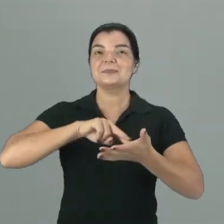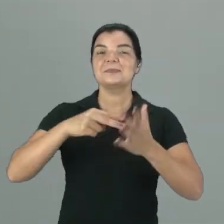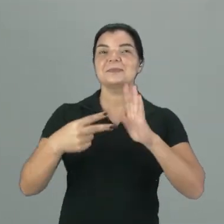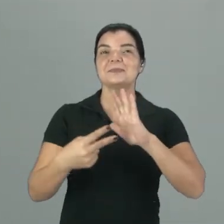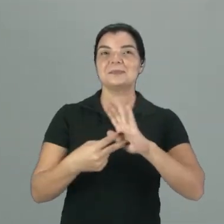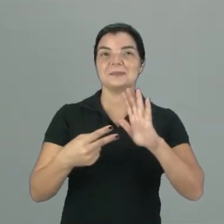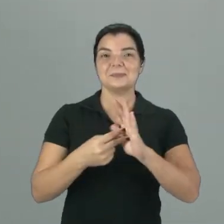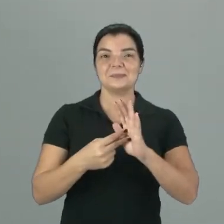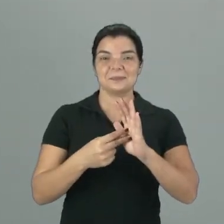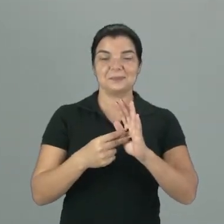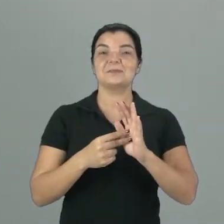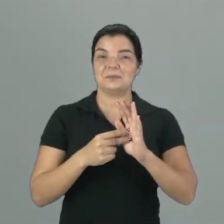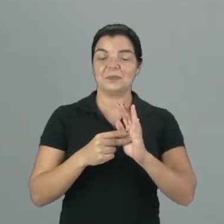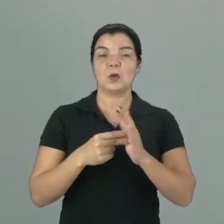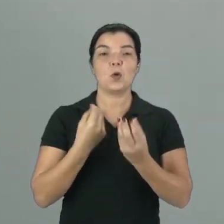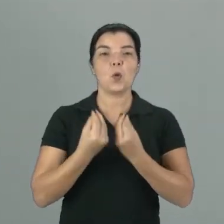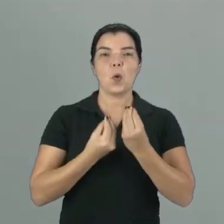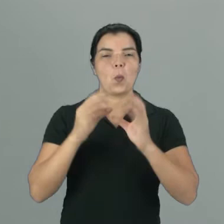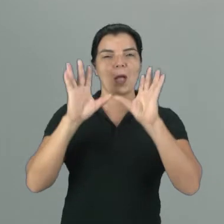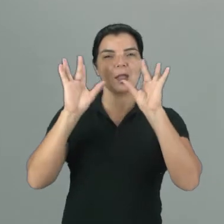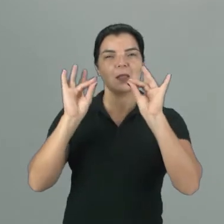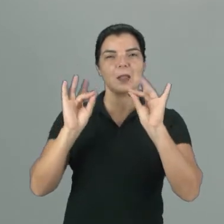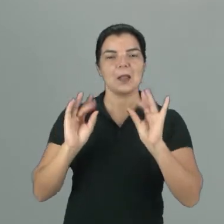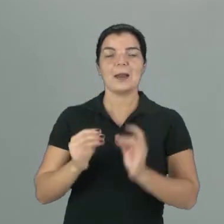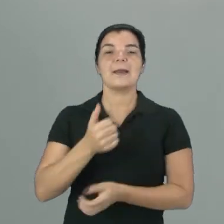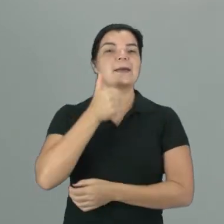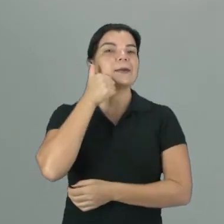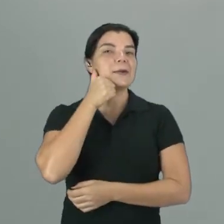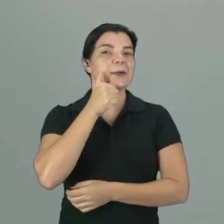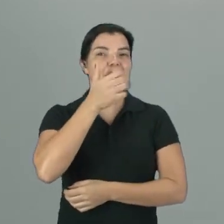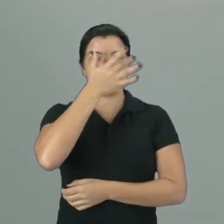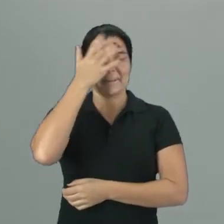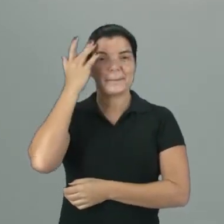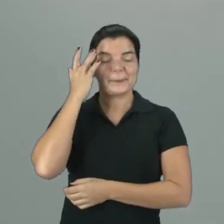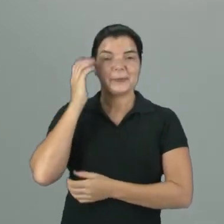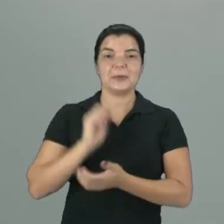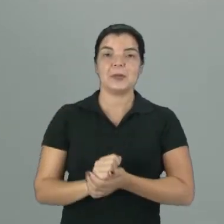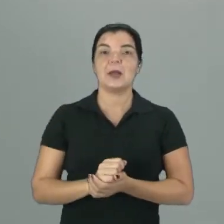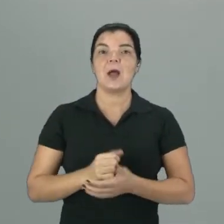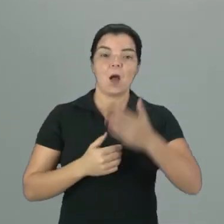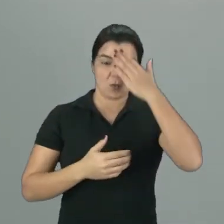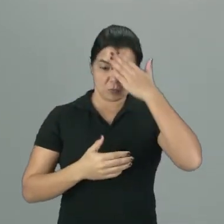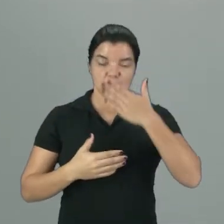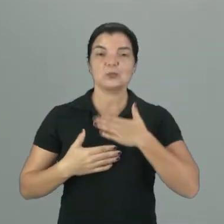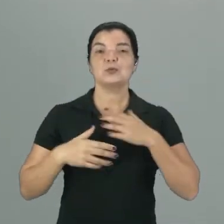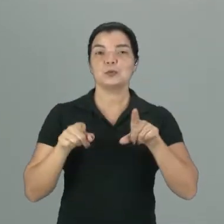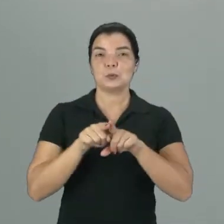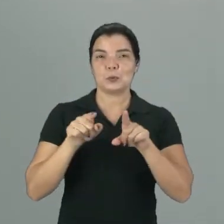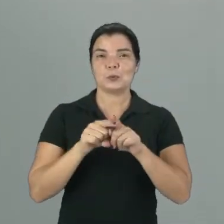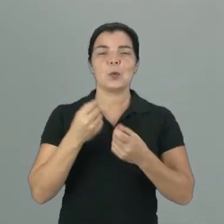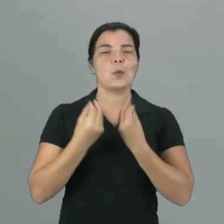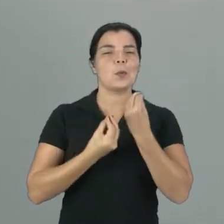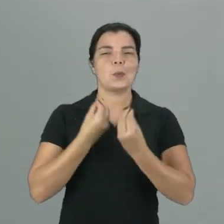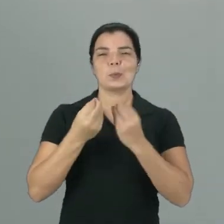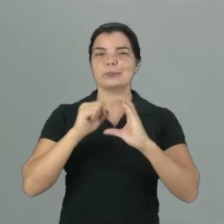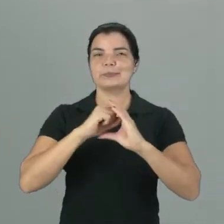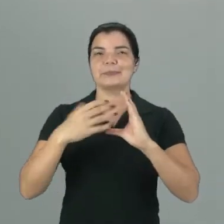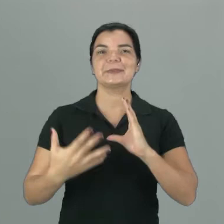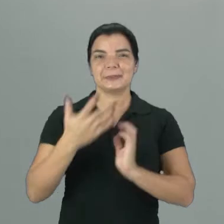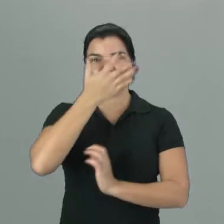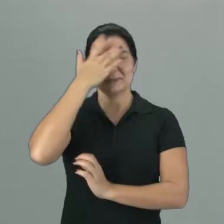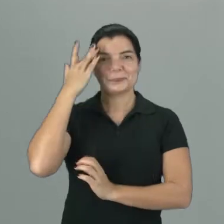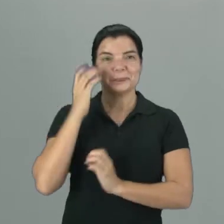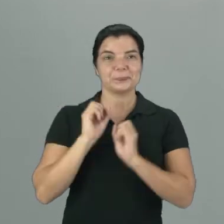people, descrevendo pessoas. Vamos falar sobre como descrever a aparência física das pessoas e falar sobre as